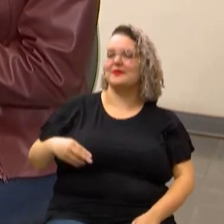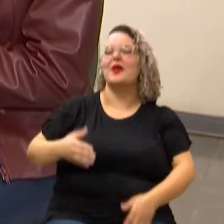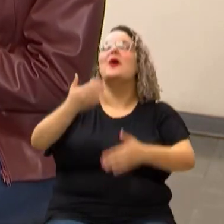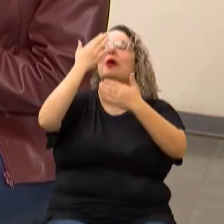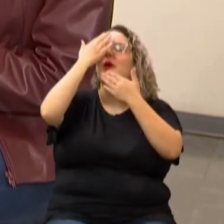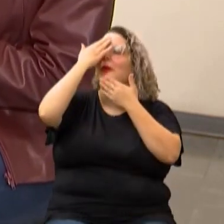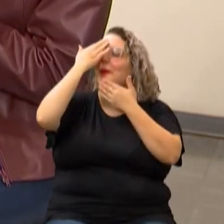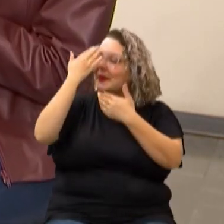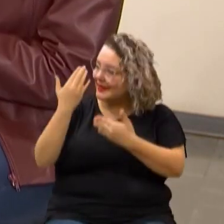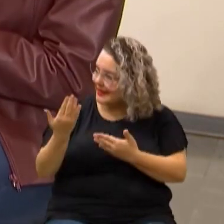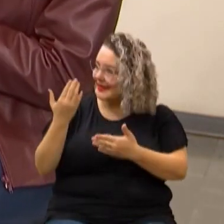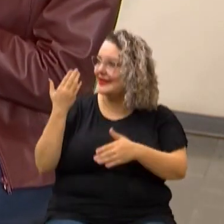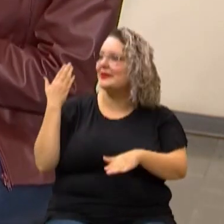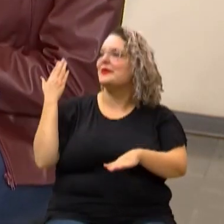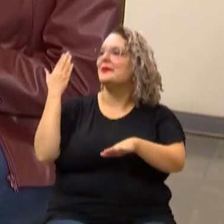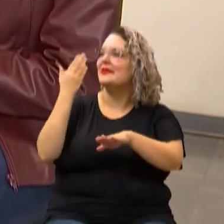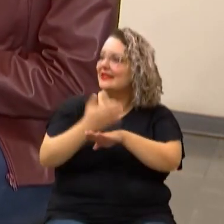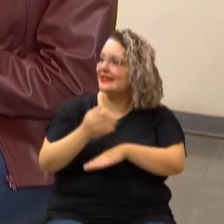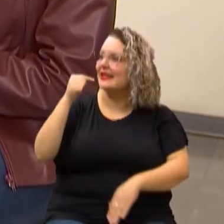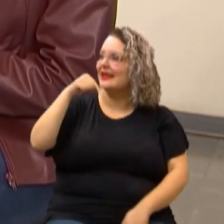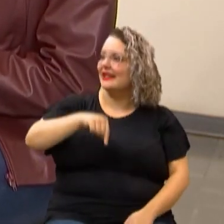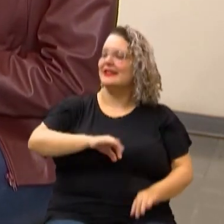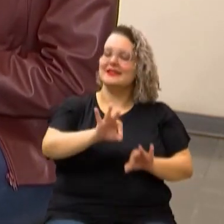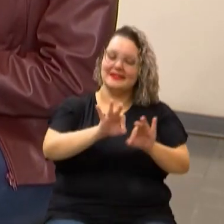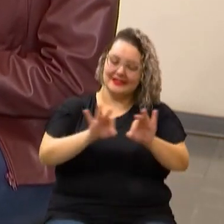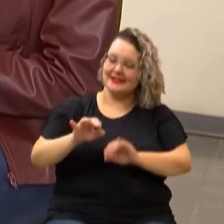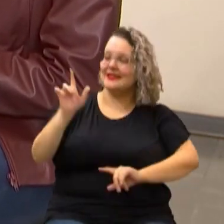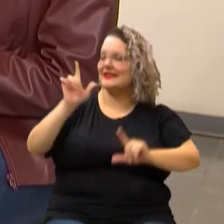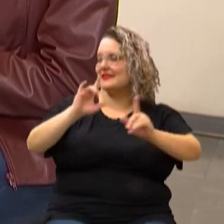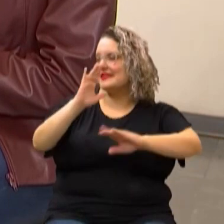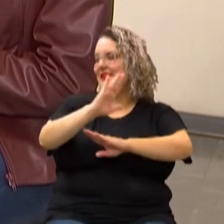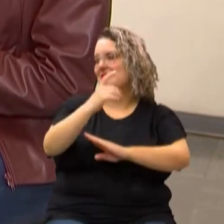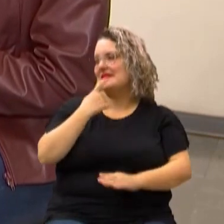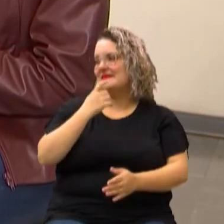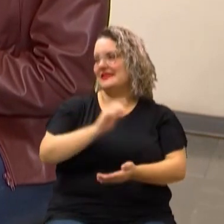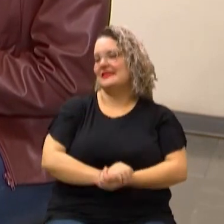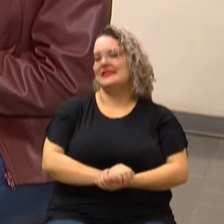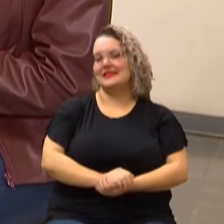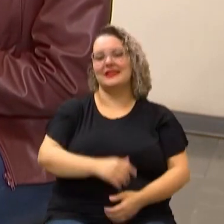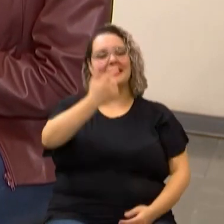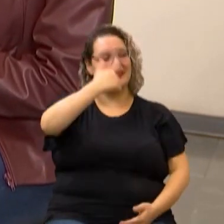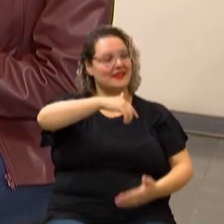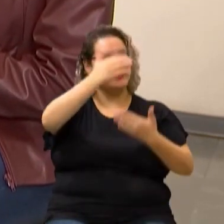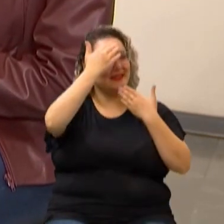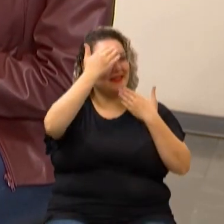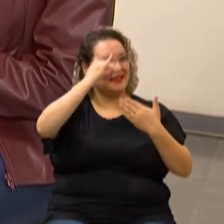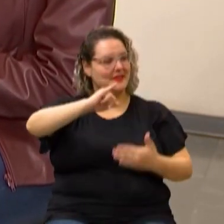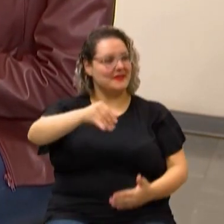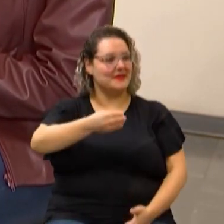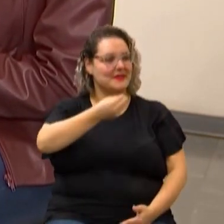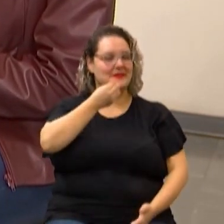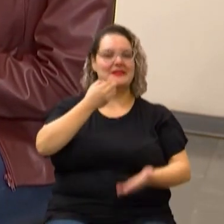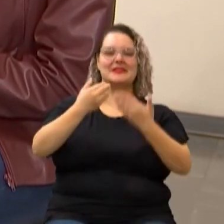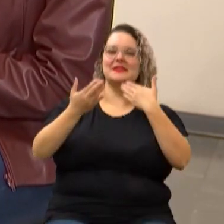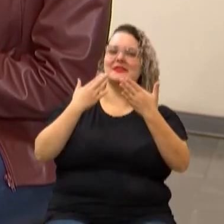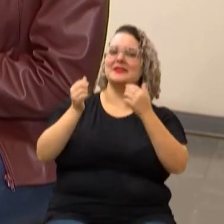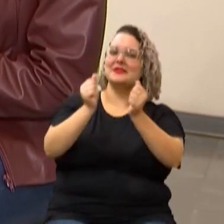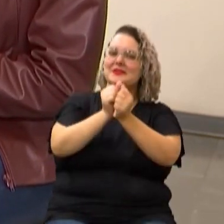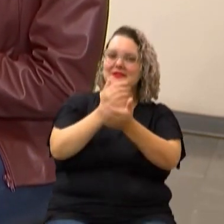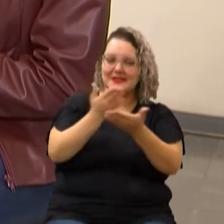outras questões a respeito desse tema.